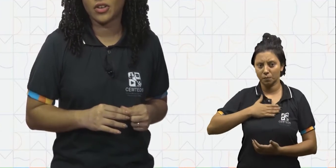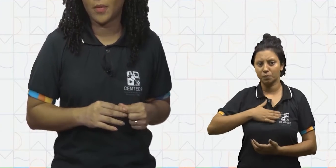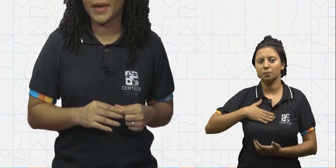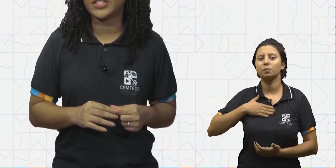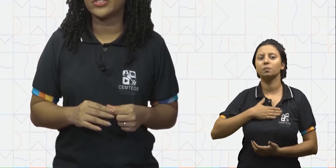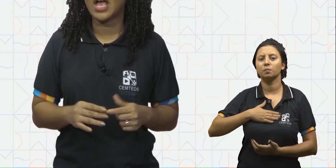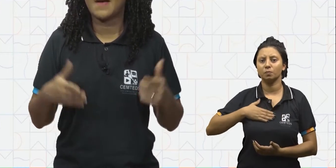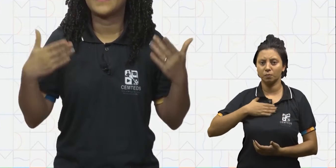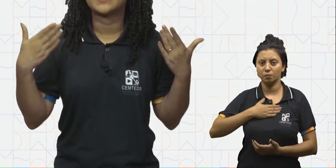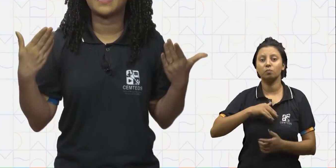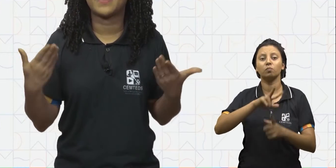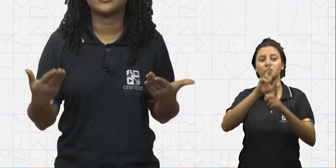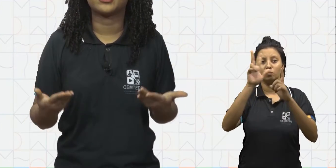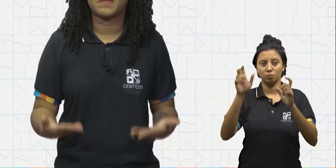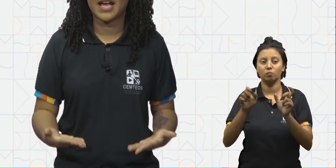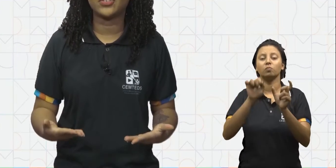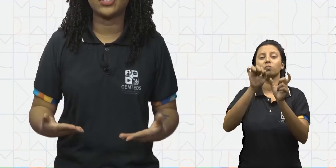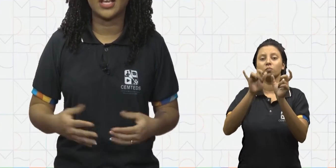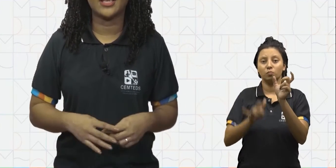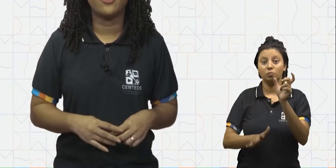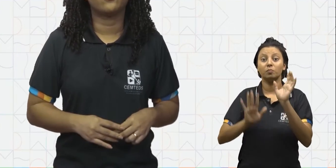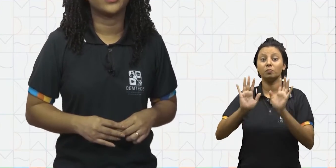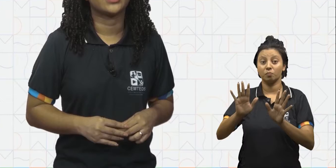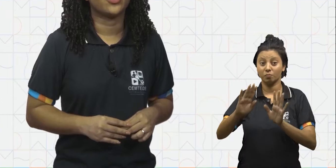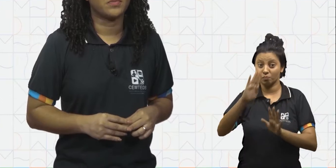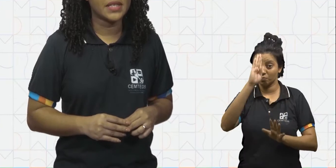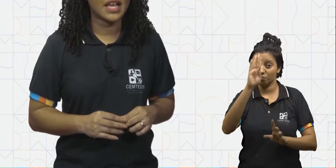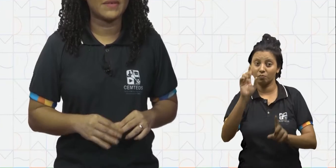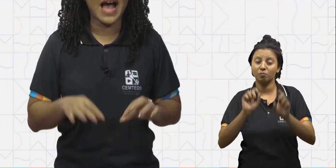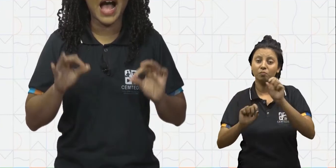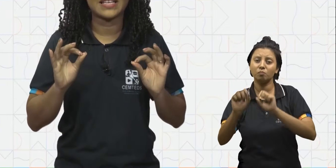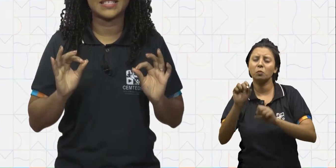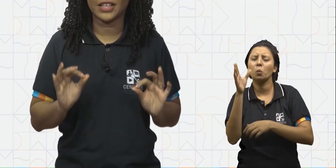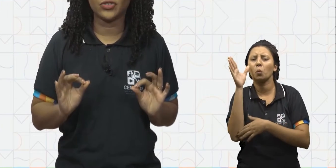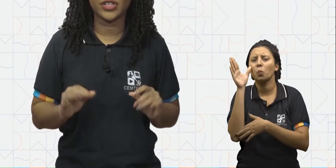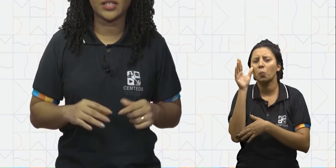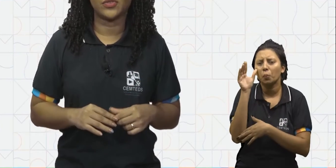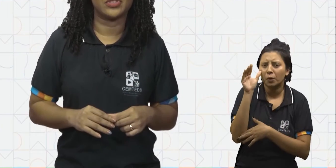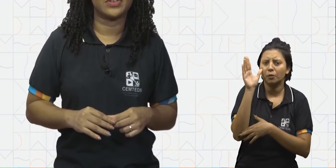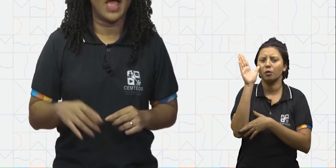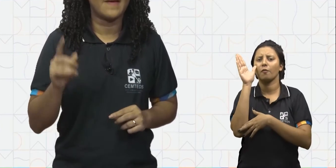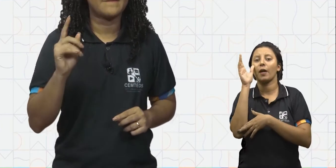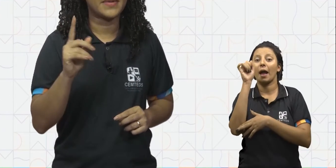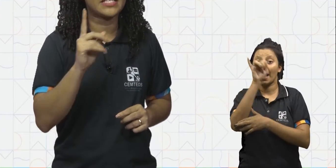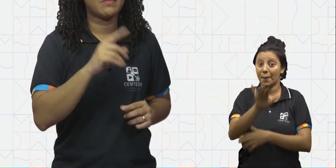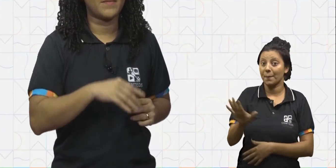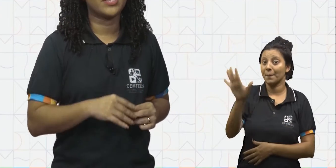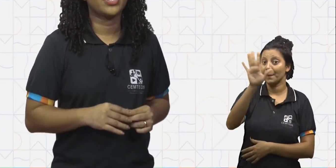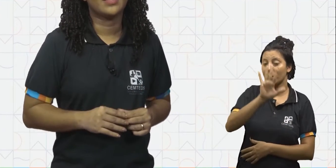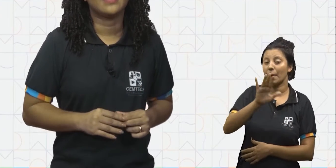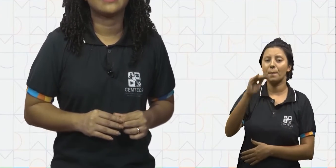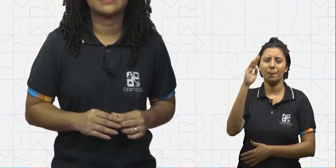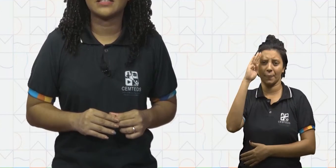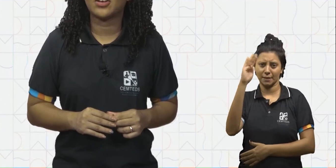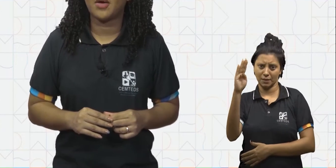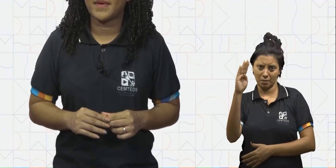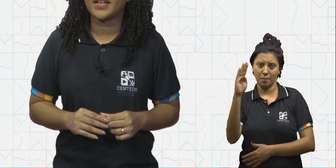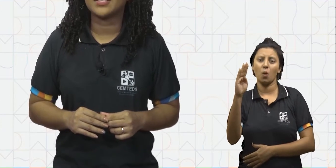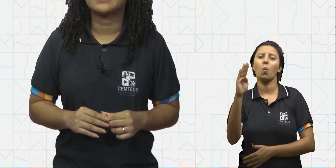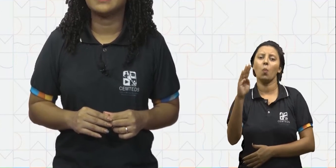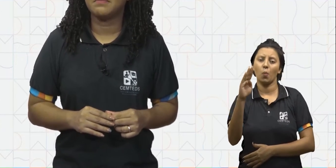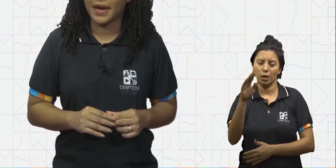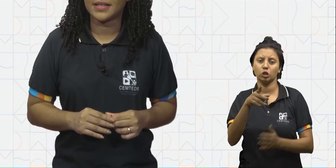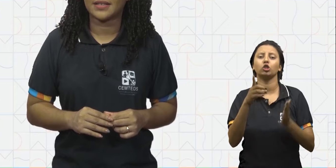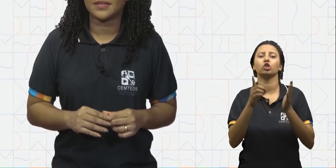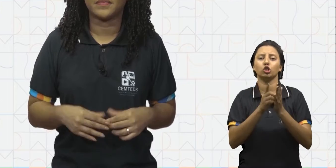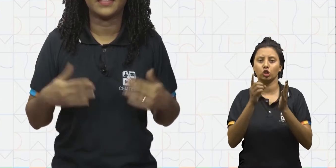as enciclopédias, mas a parte que mais gostei foi a de observar as ilustrações, principalmente nas